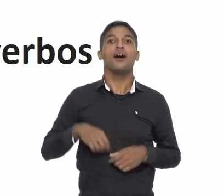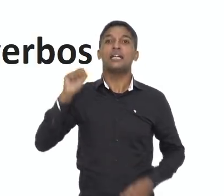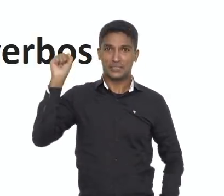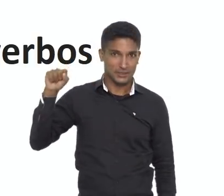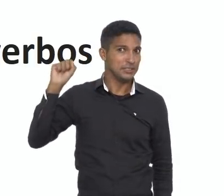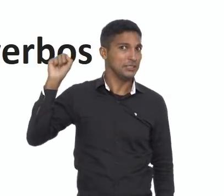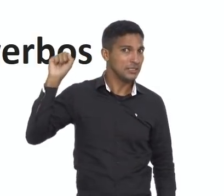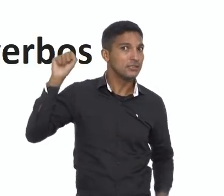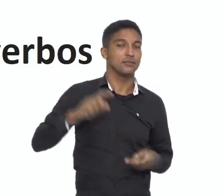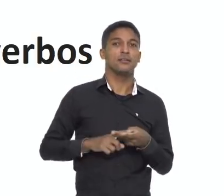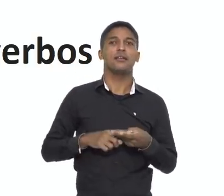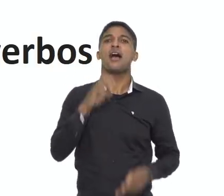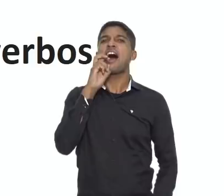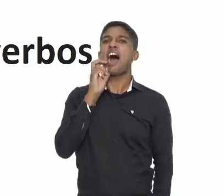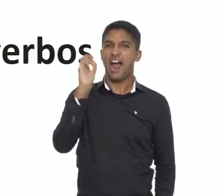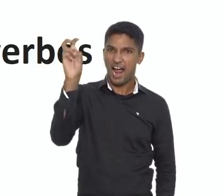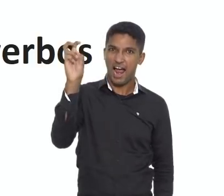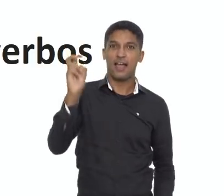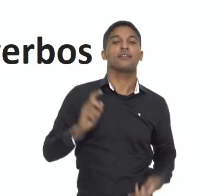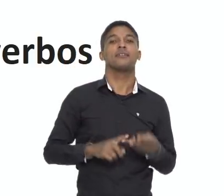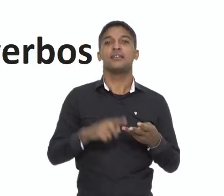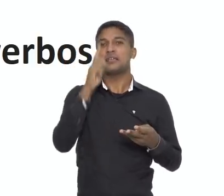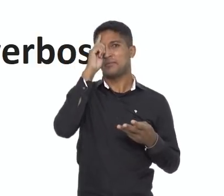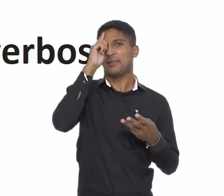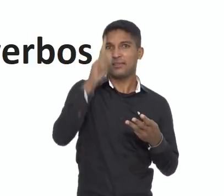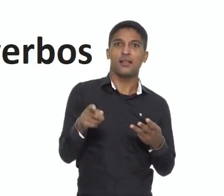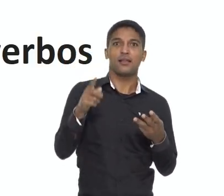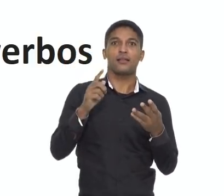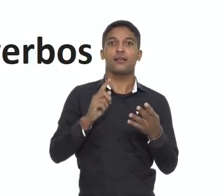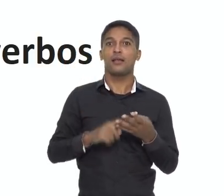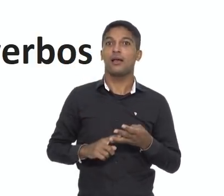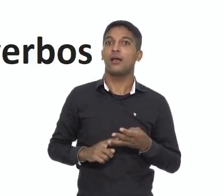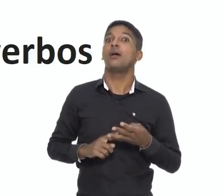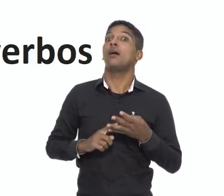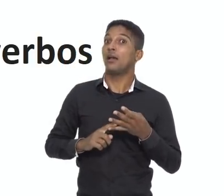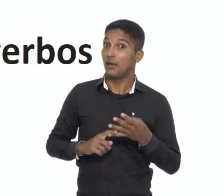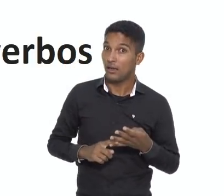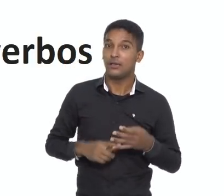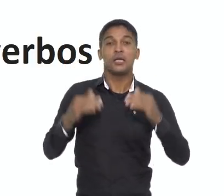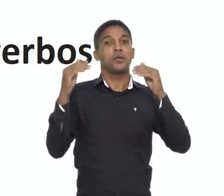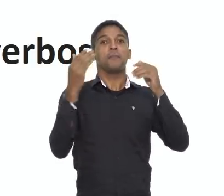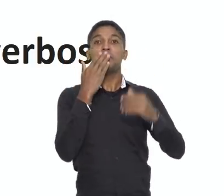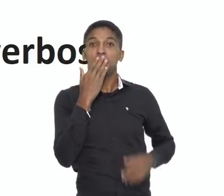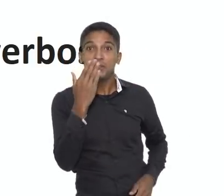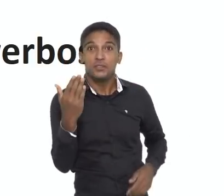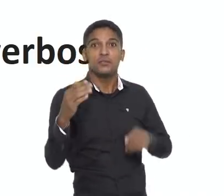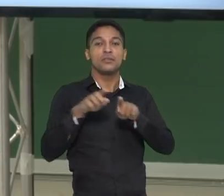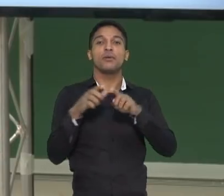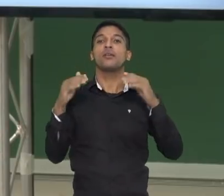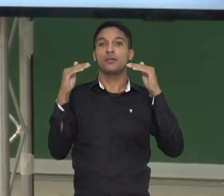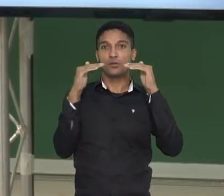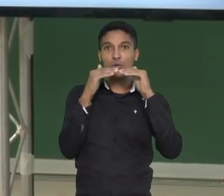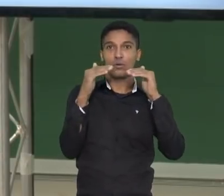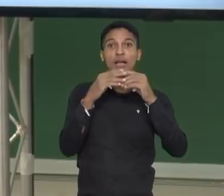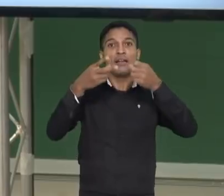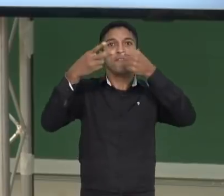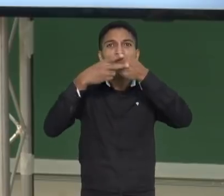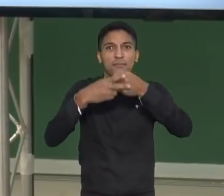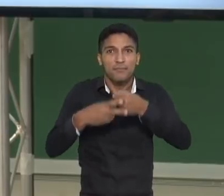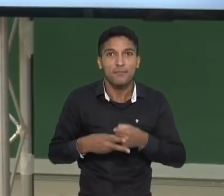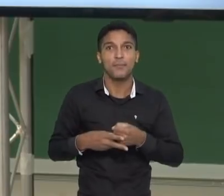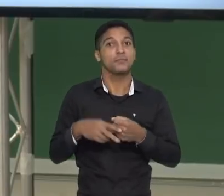declarar, ordenar, perguntar, exclamar, pedir, concordar. Então, eles têm a